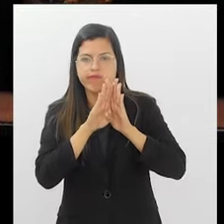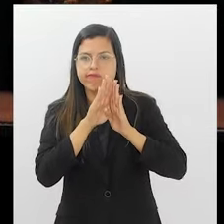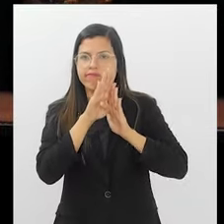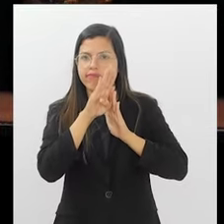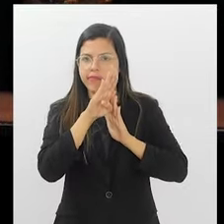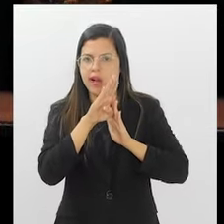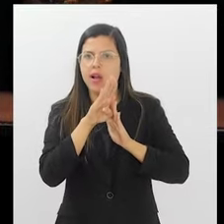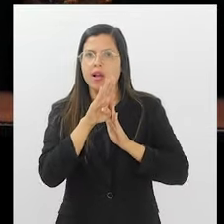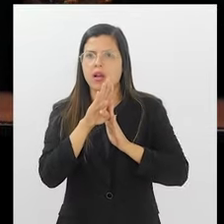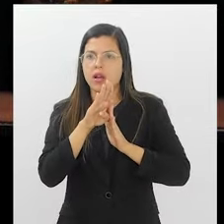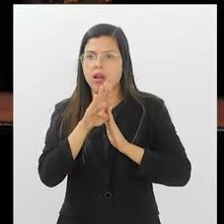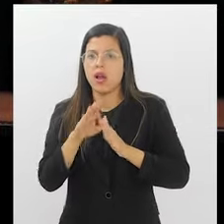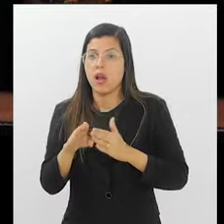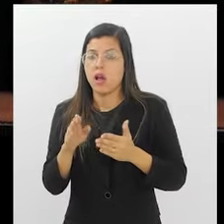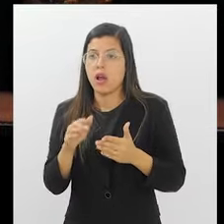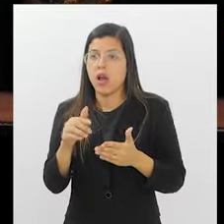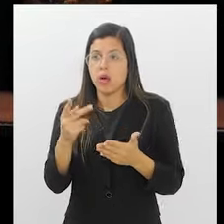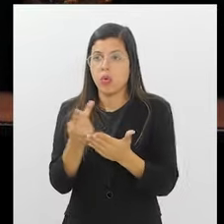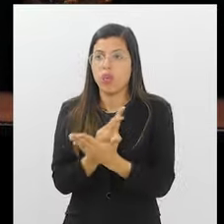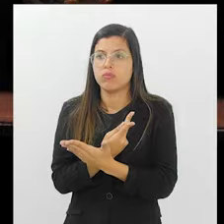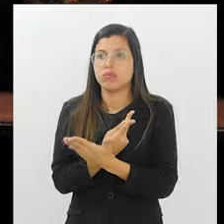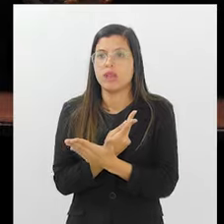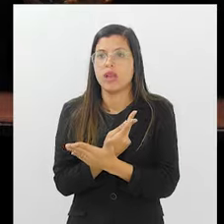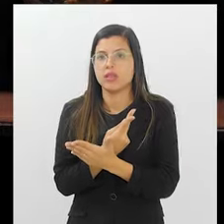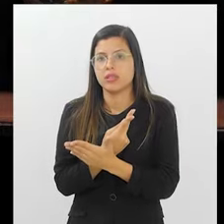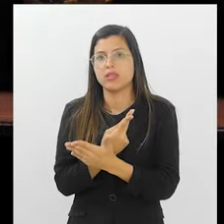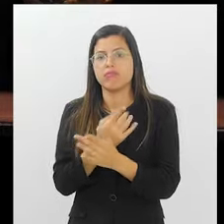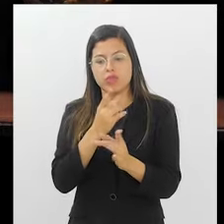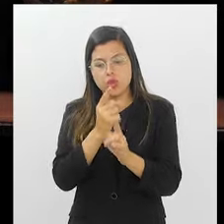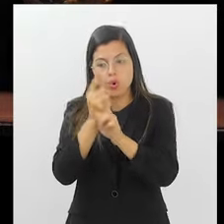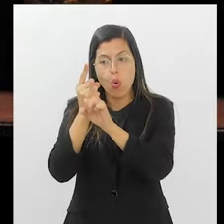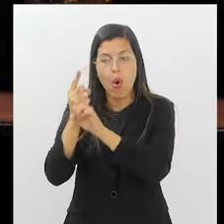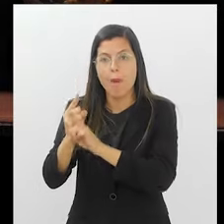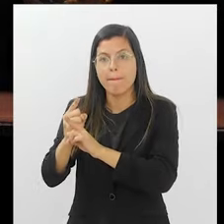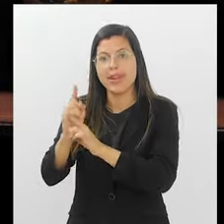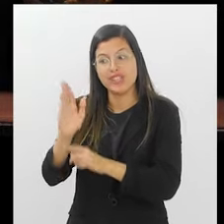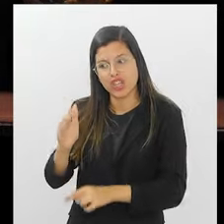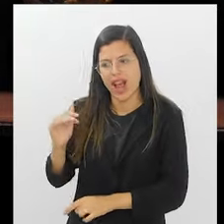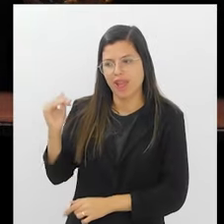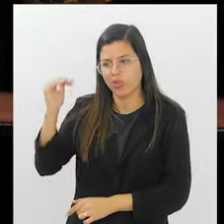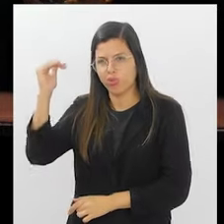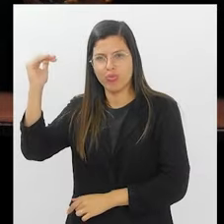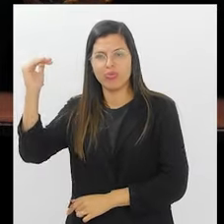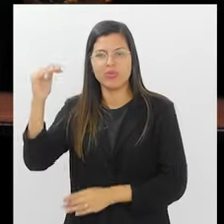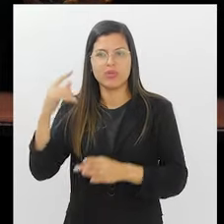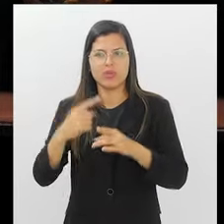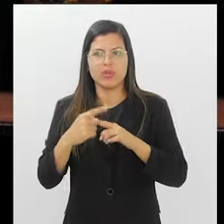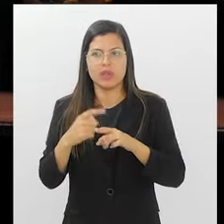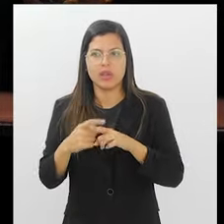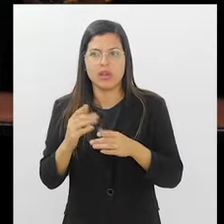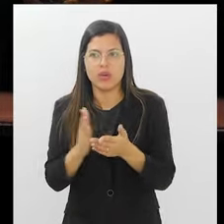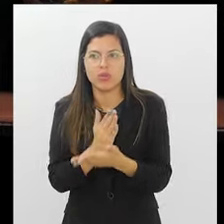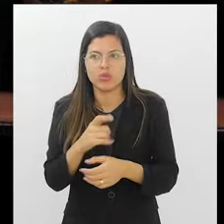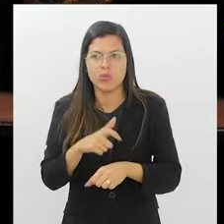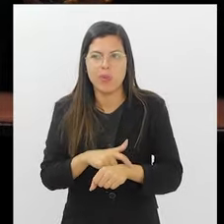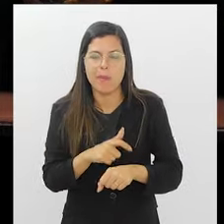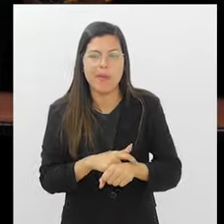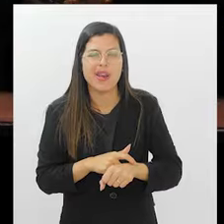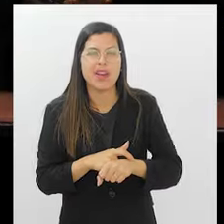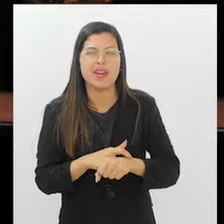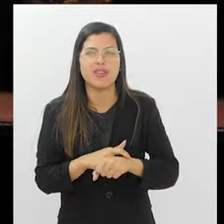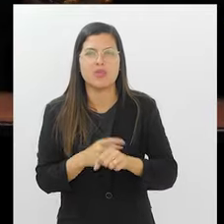né, muitos deles acontecem na fase adulta, porque em alguns momentos esses